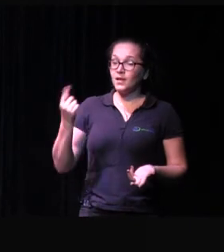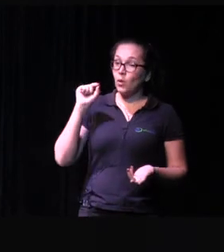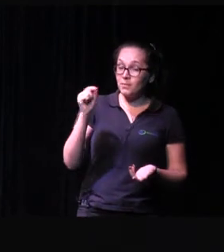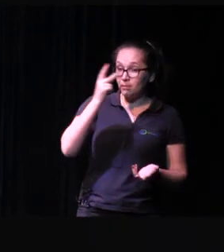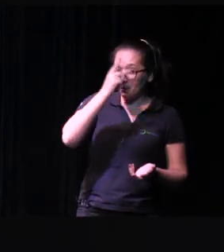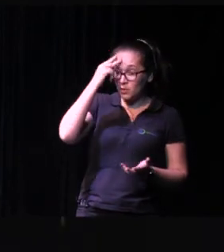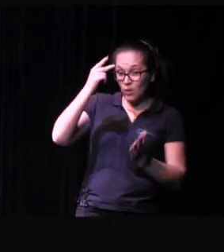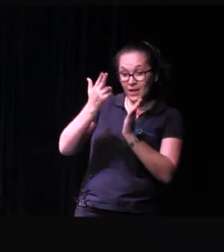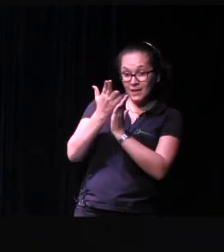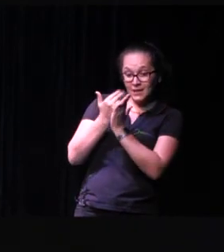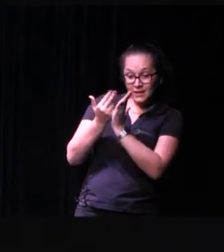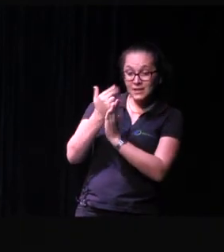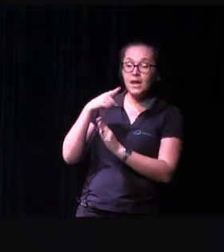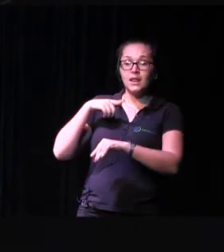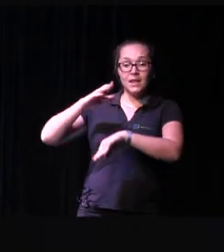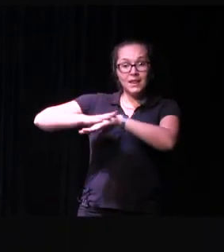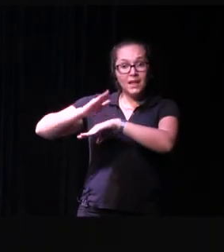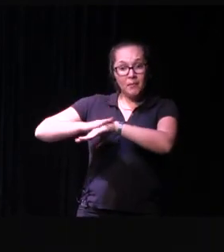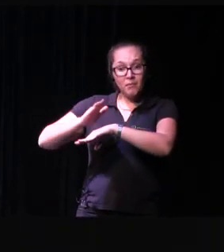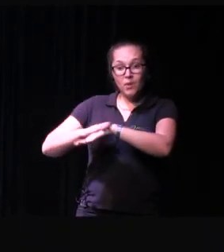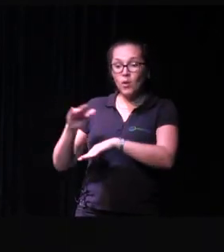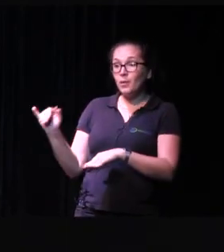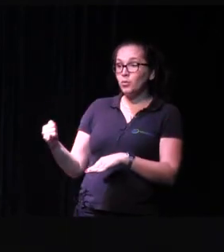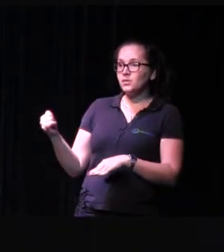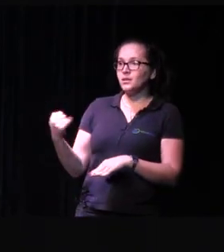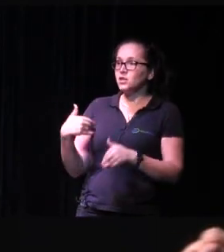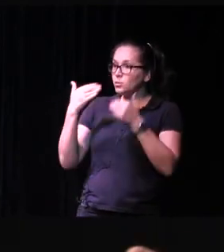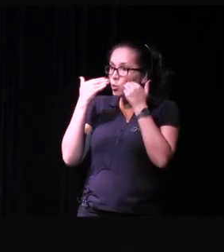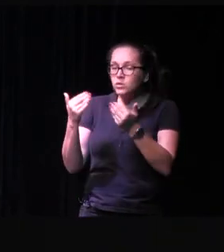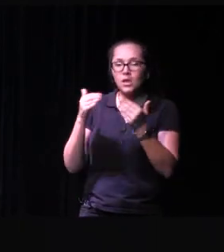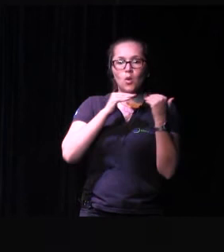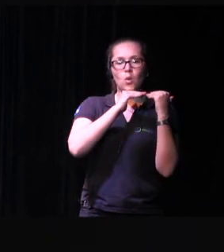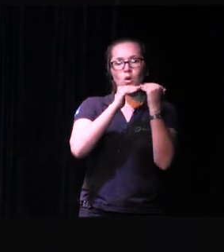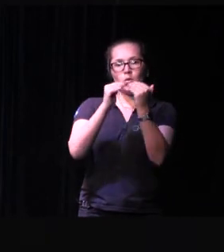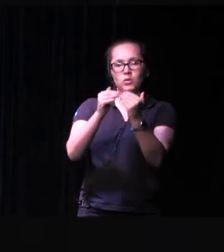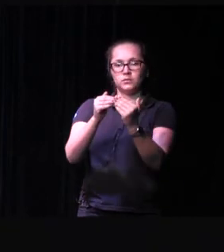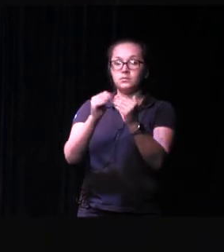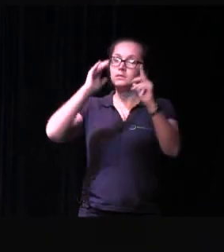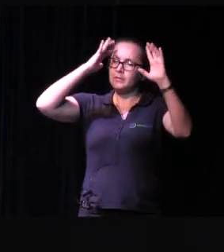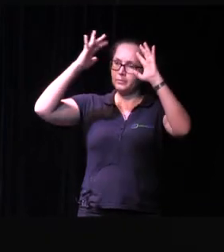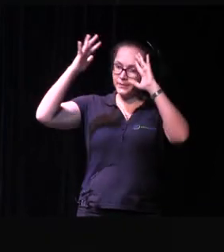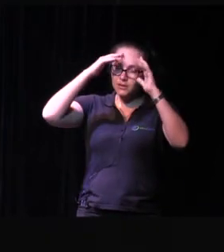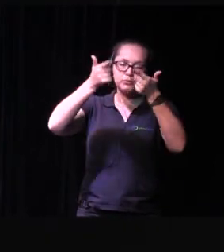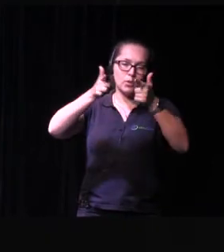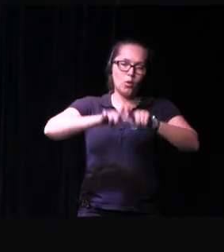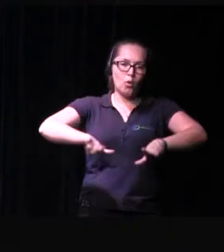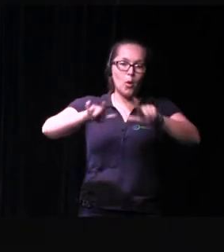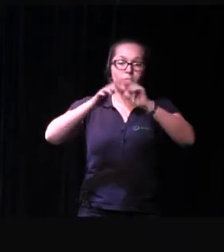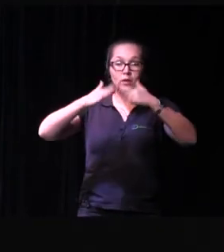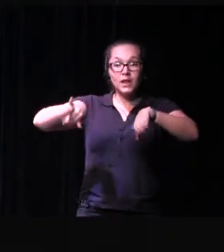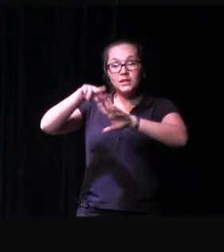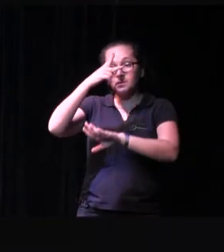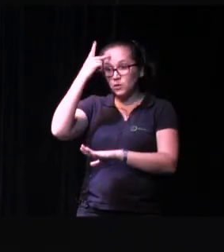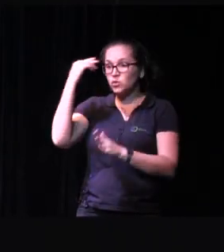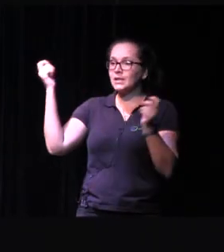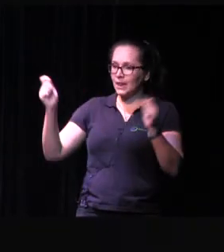Então, quem desenha tem na mão a possibilidade de fazer esse gesto de acordo, pensando, obviamente, na